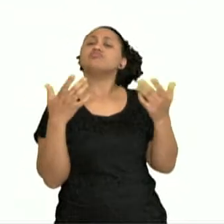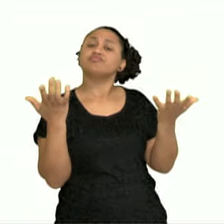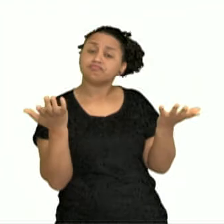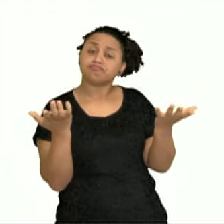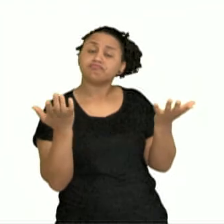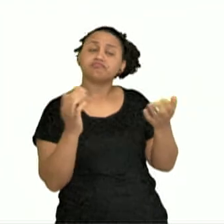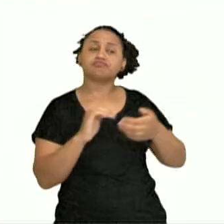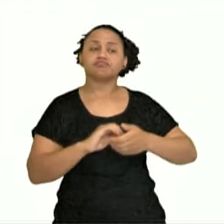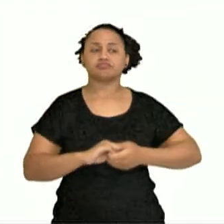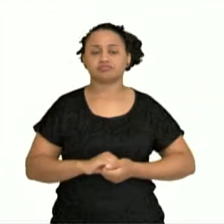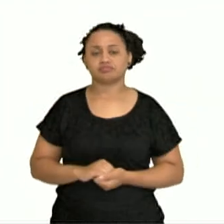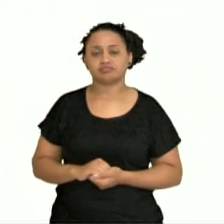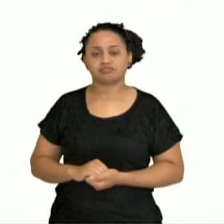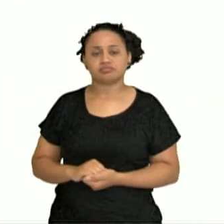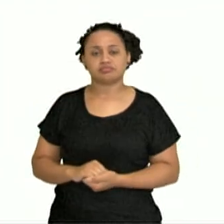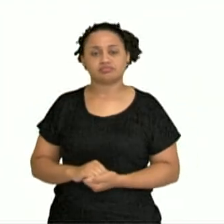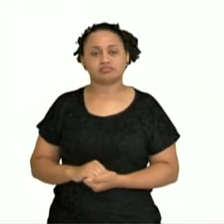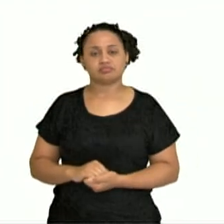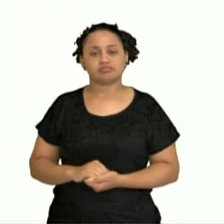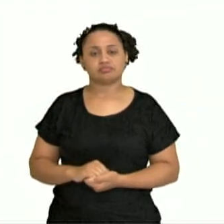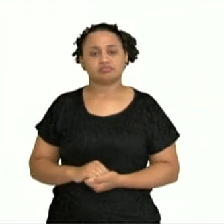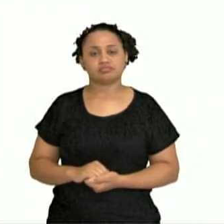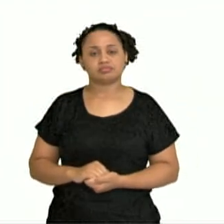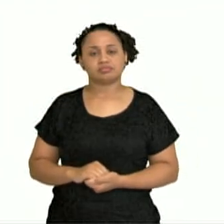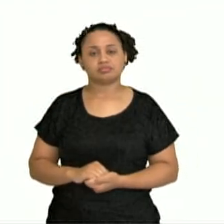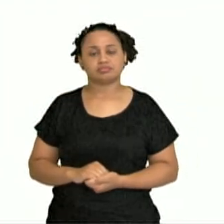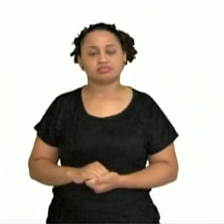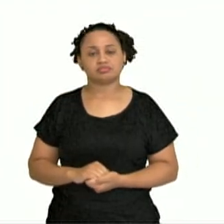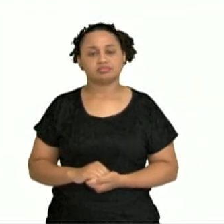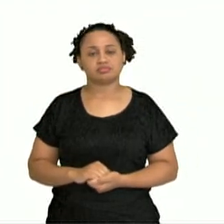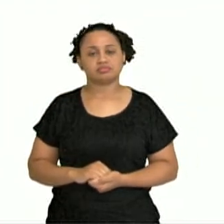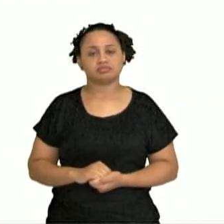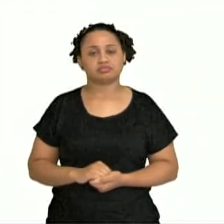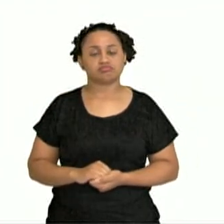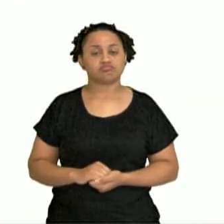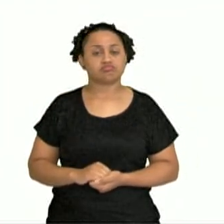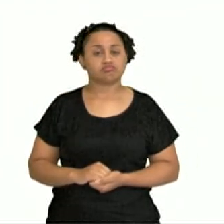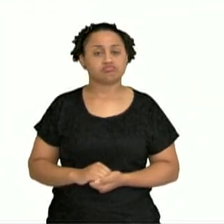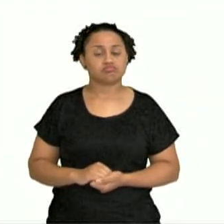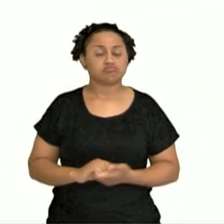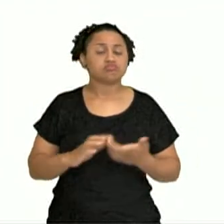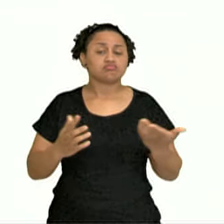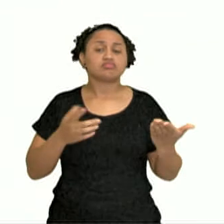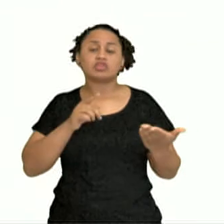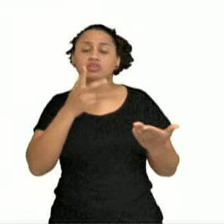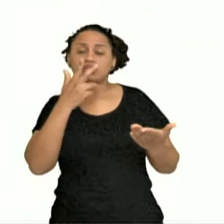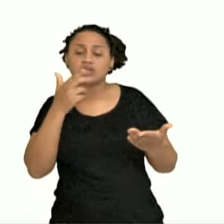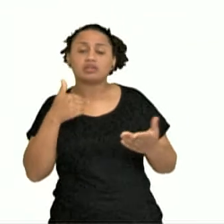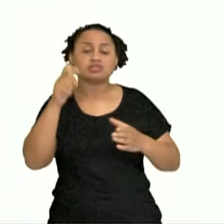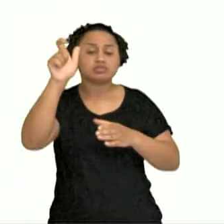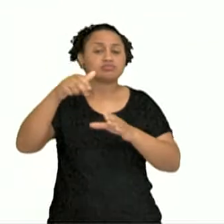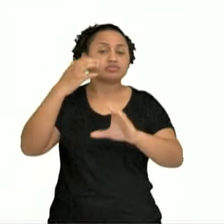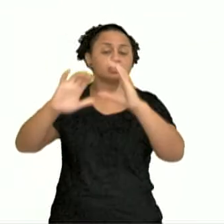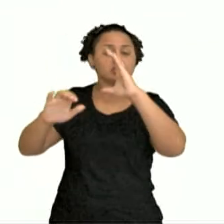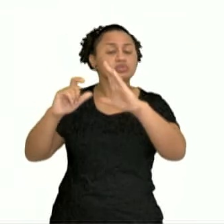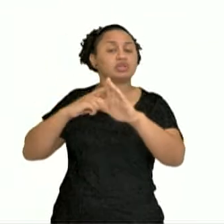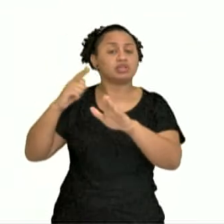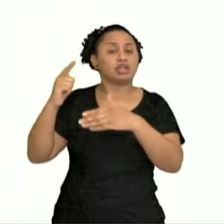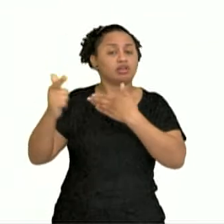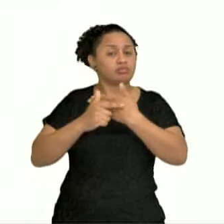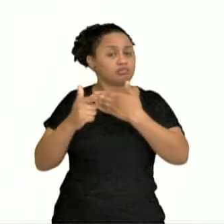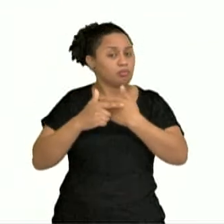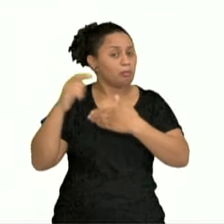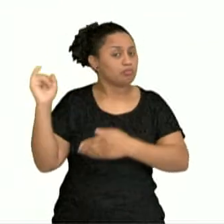¿Crees que os cantantes jogam um papel importante em la luta por los direitos? Você acha que os cantores têm um papel